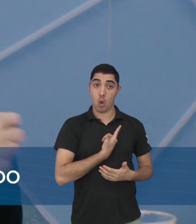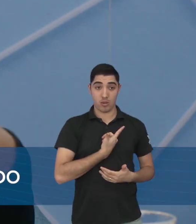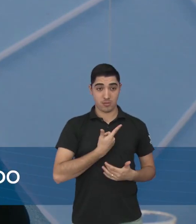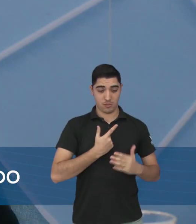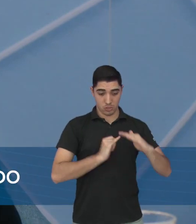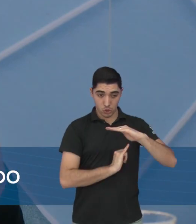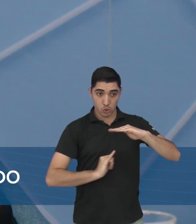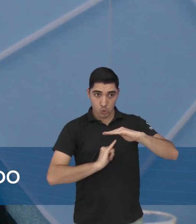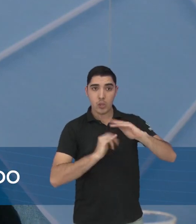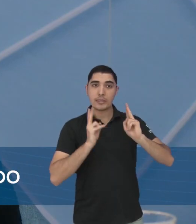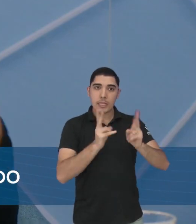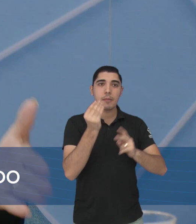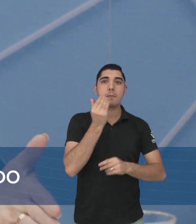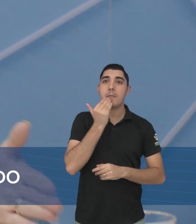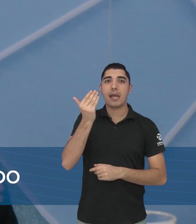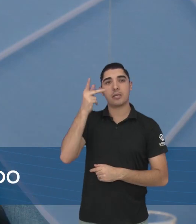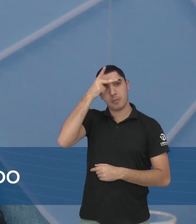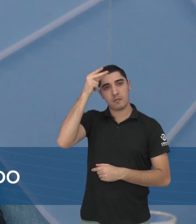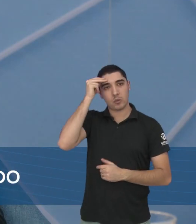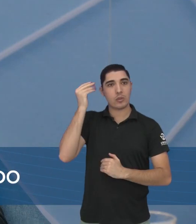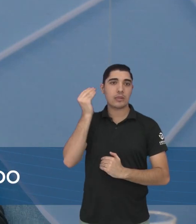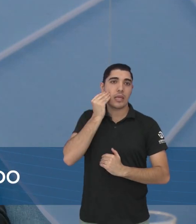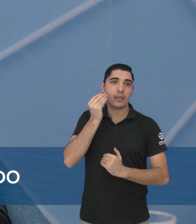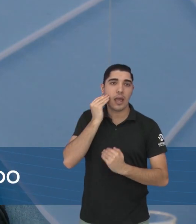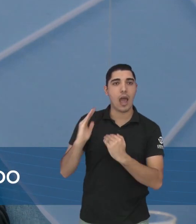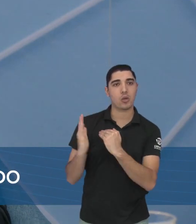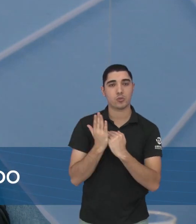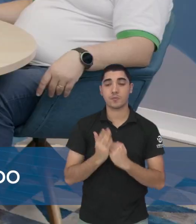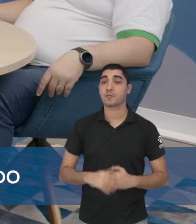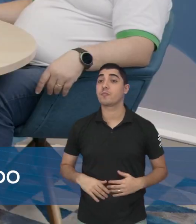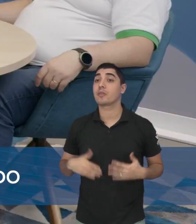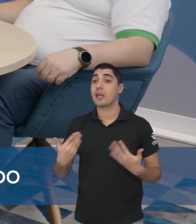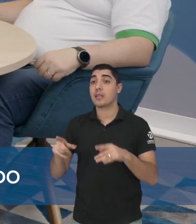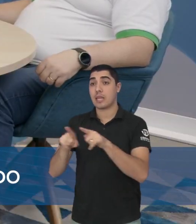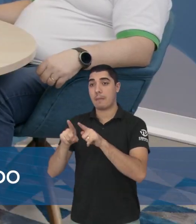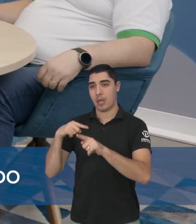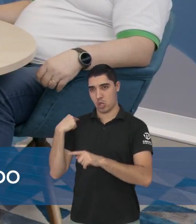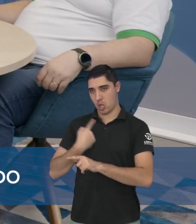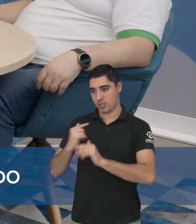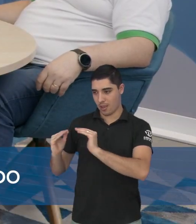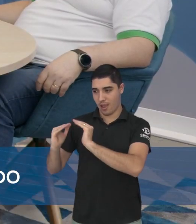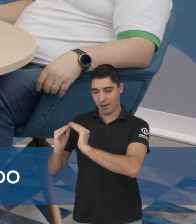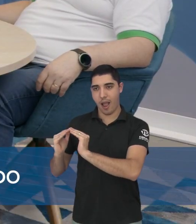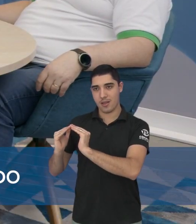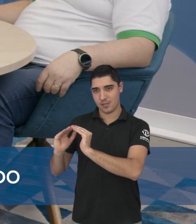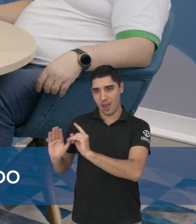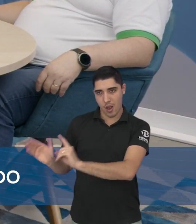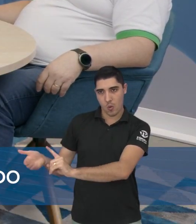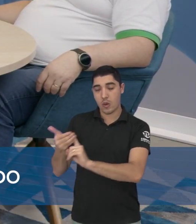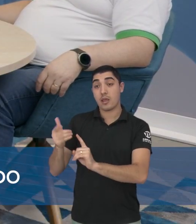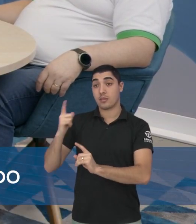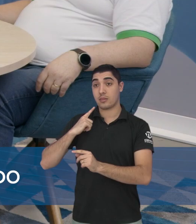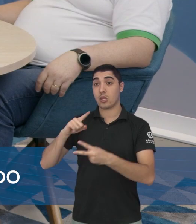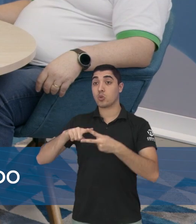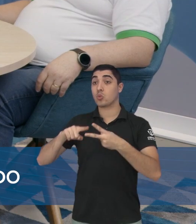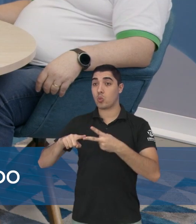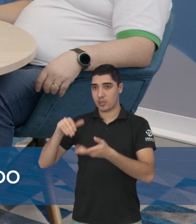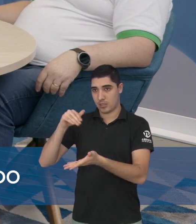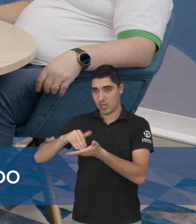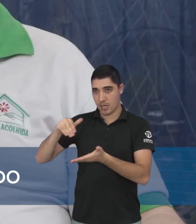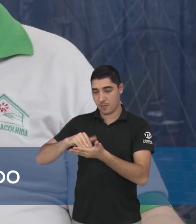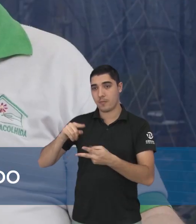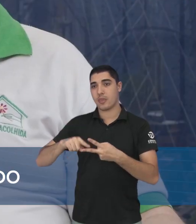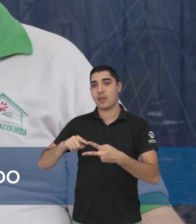que a gente, enquanto instituição, recorre ao Fundo Social. A Casa de Acolhida, Daniela, possui uma parceria com 2 secretarias